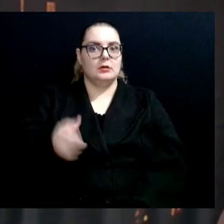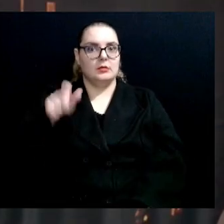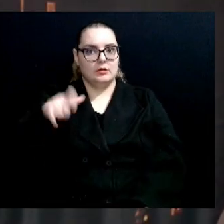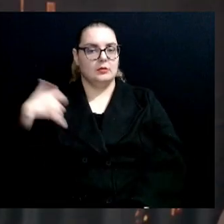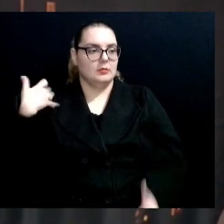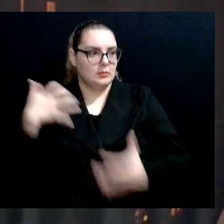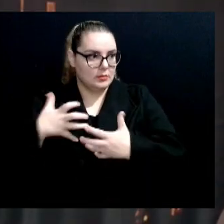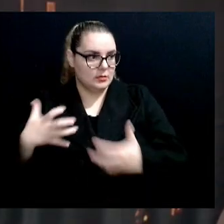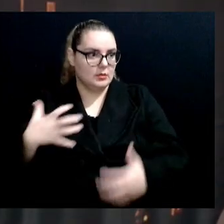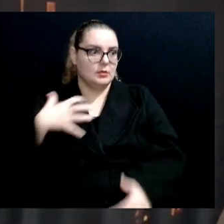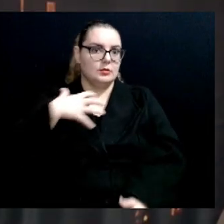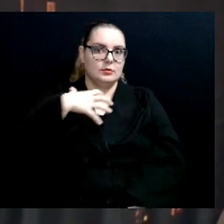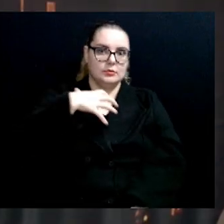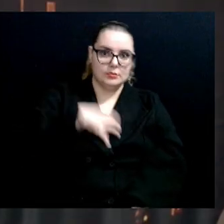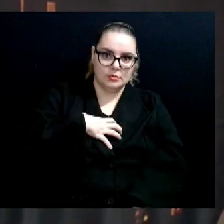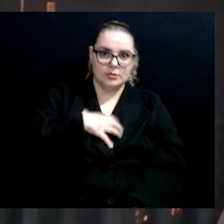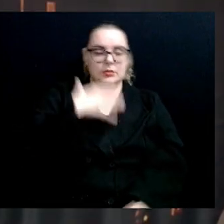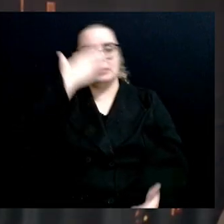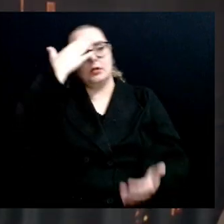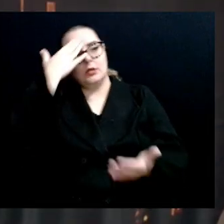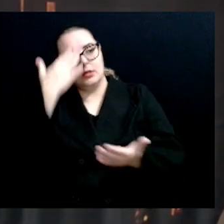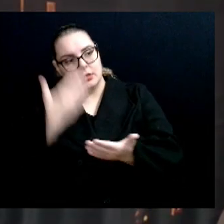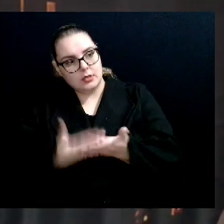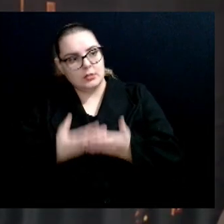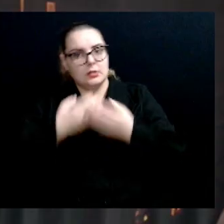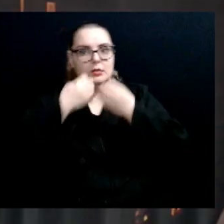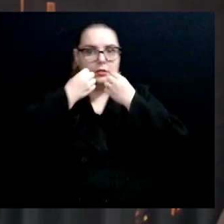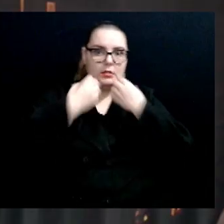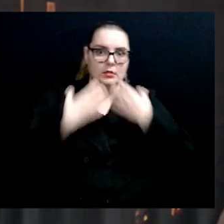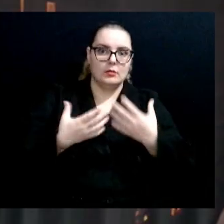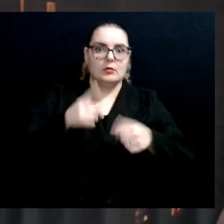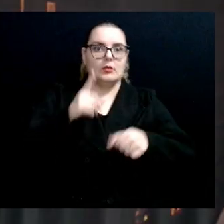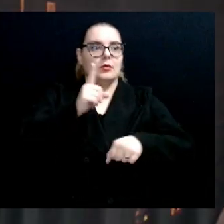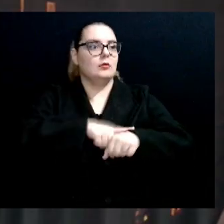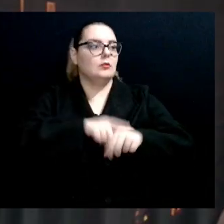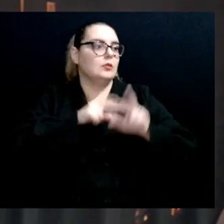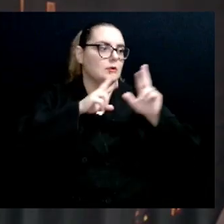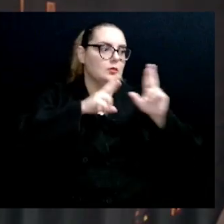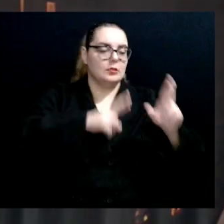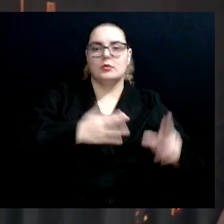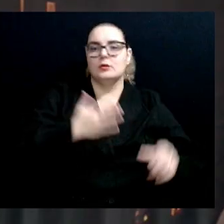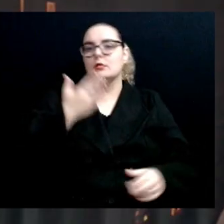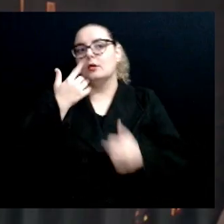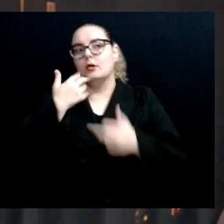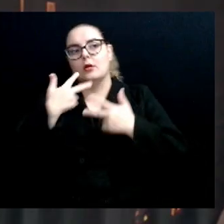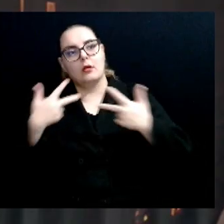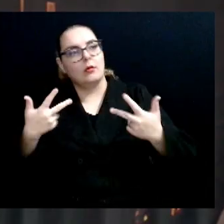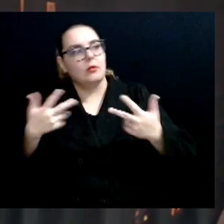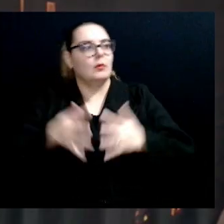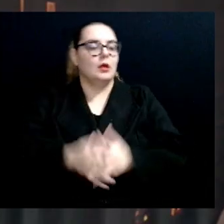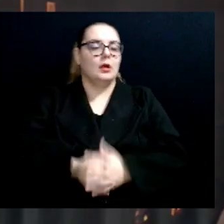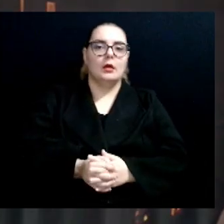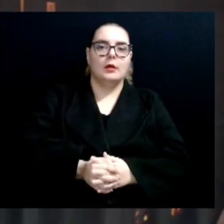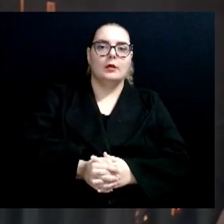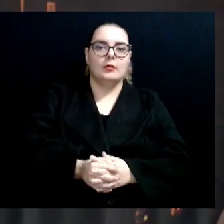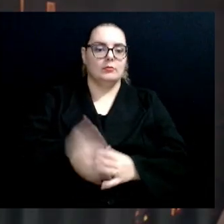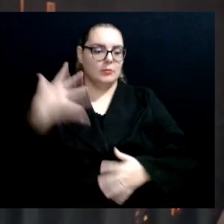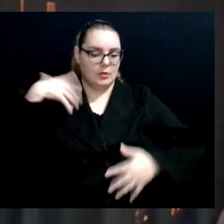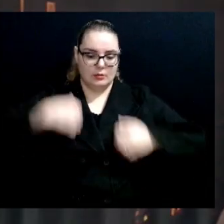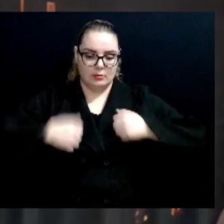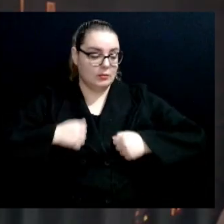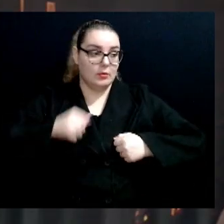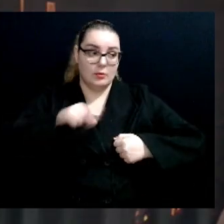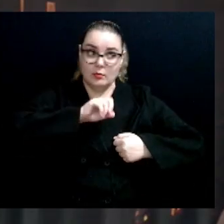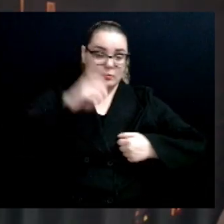maneira que ela acredita ser bom, o horário de dormir, de comer, tomar banho ou não tomar banho,